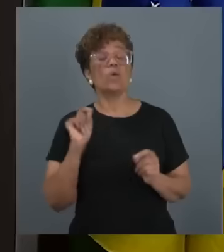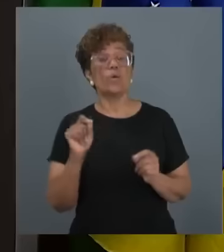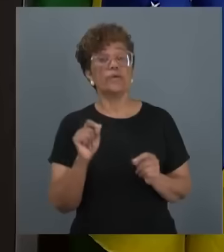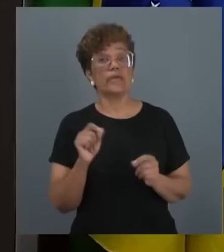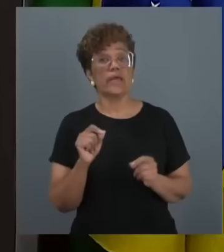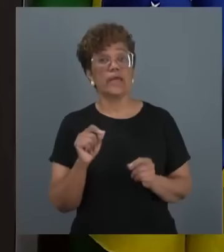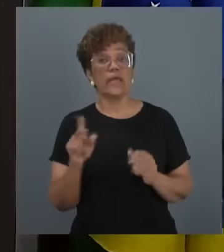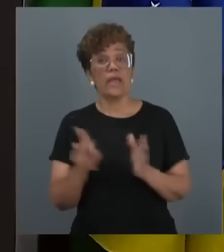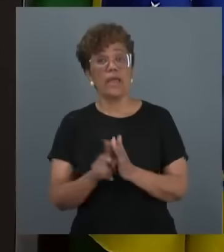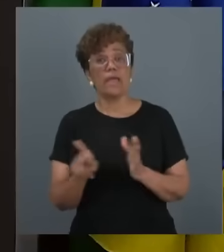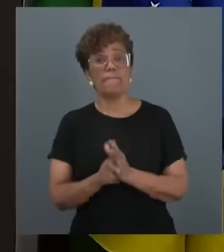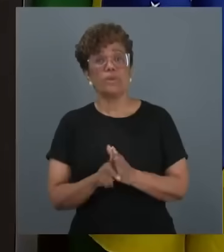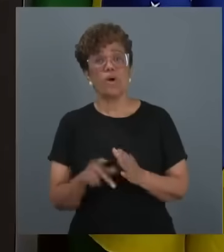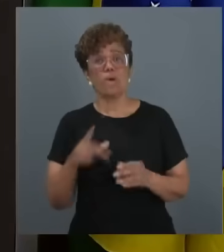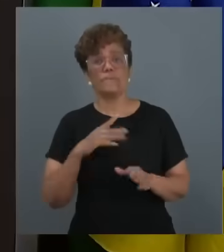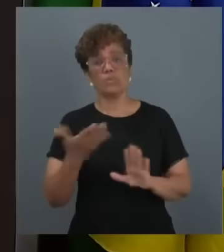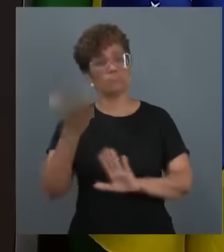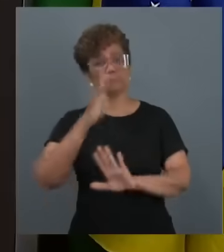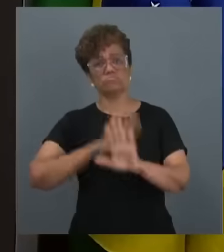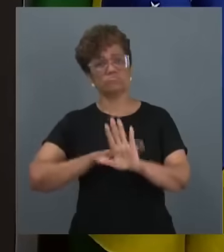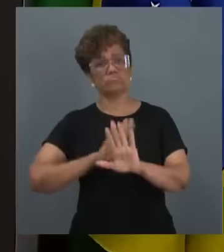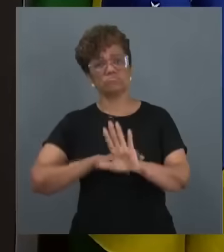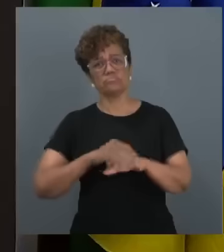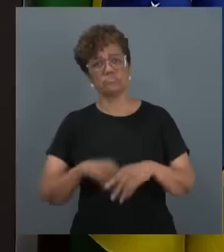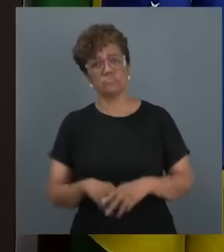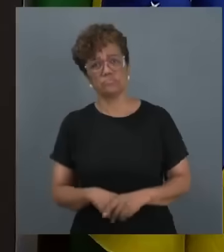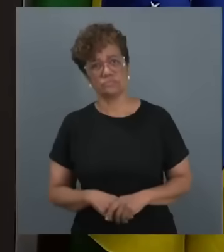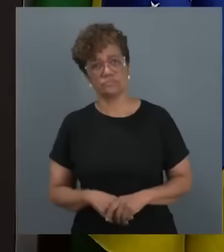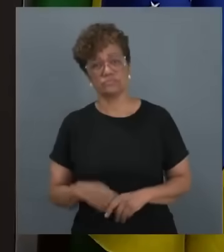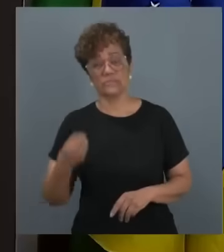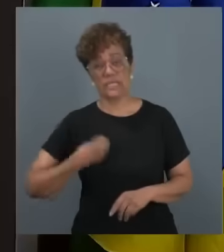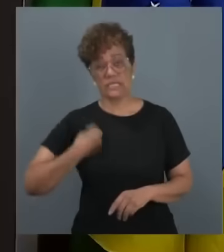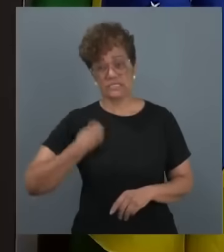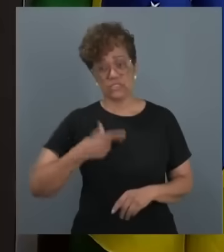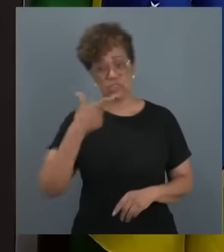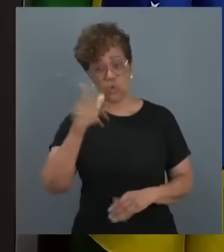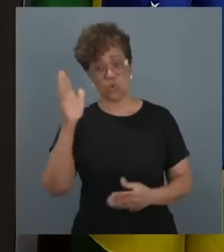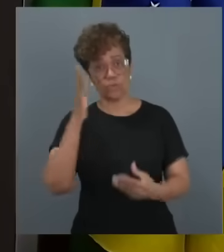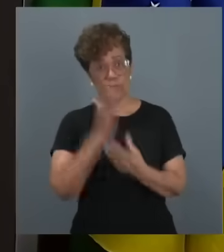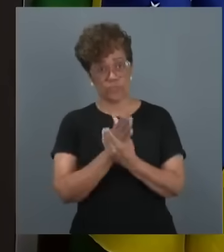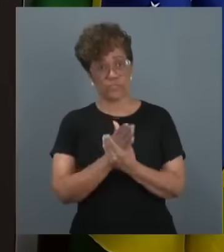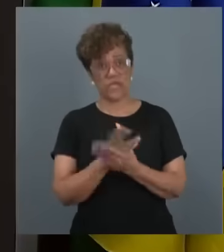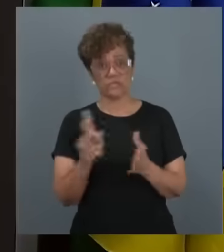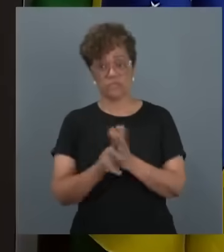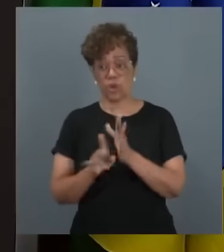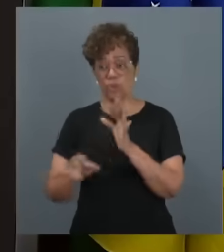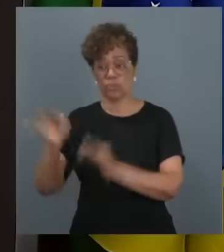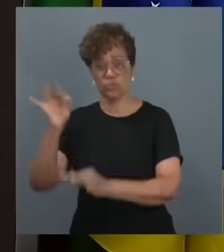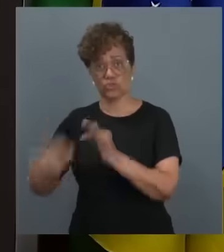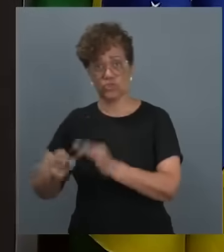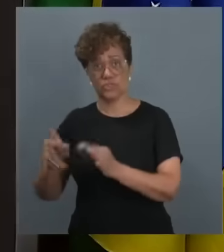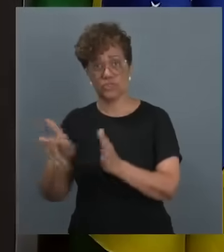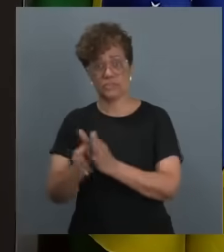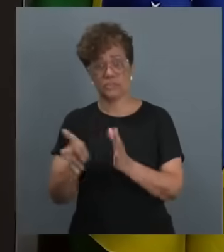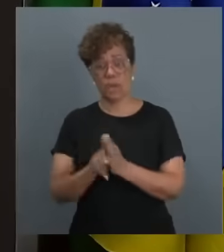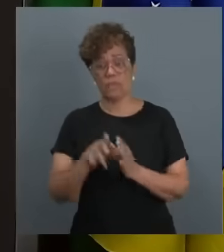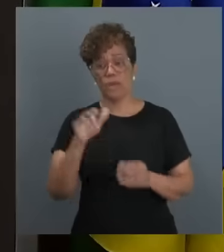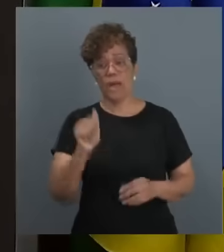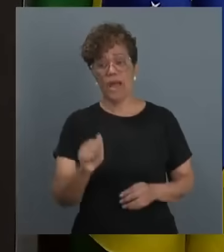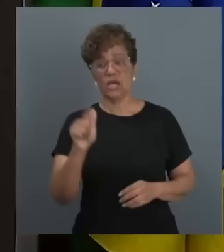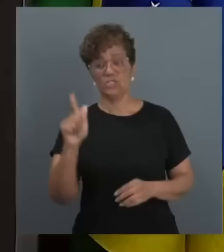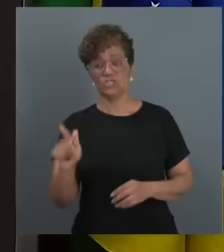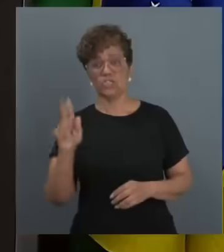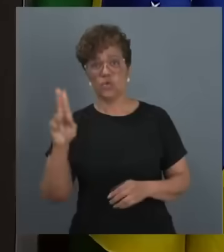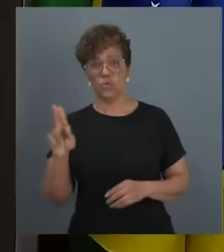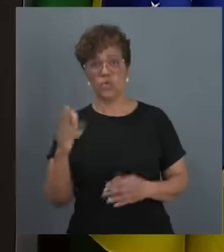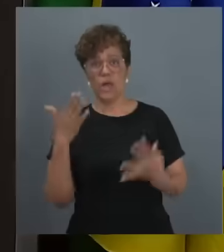cunho puramente ideológico. Existe outro processo tramitando na Justiça, movido pela AGU, através